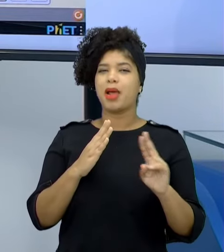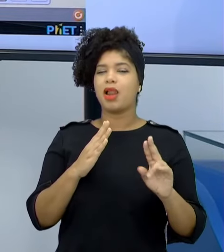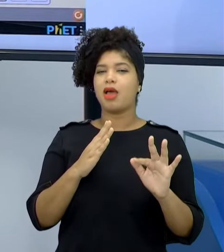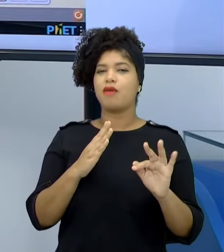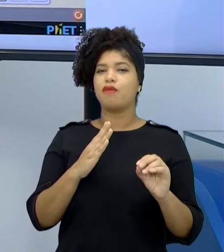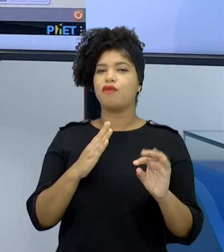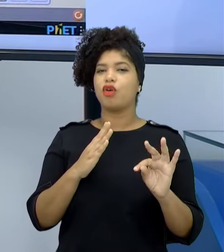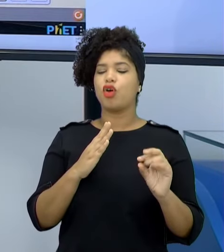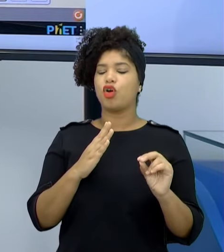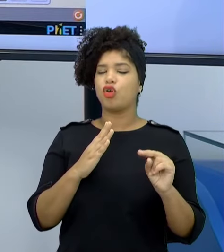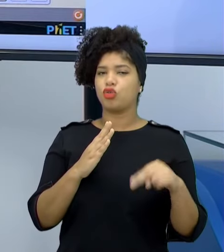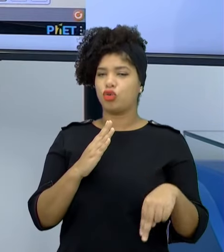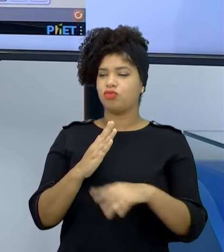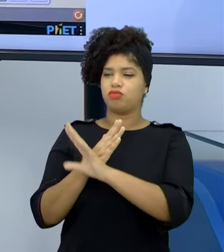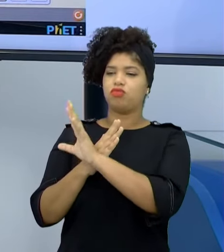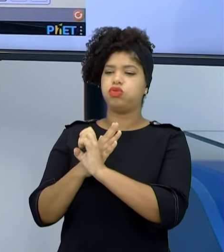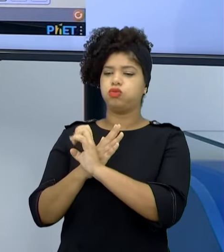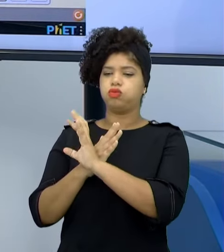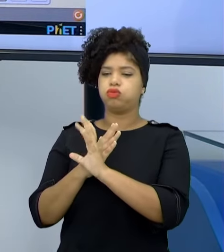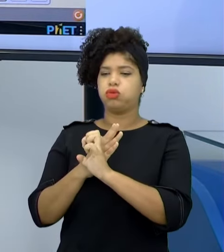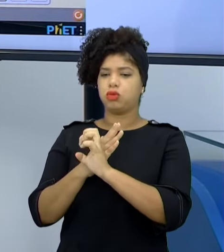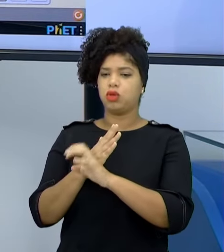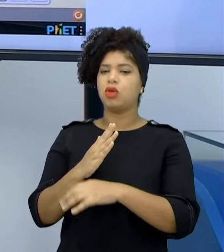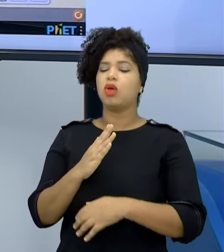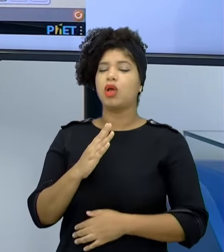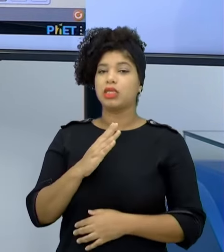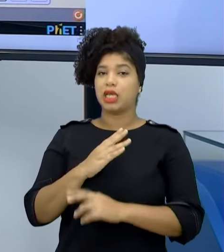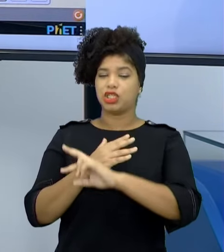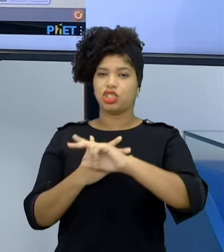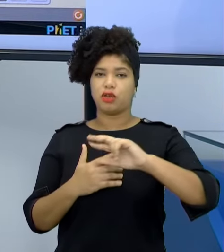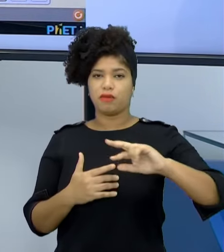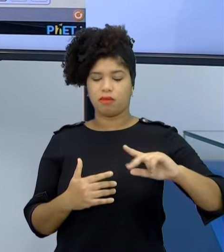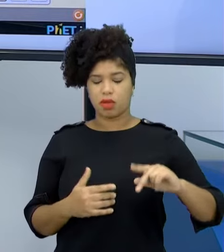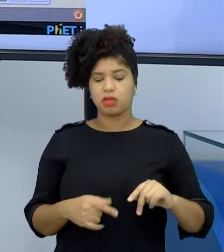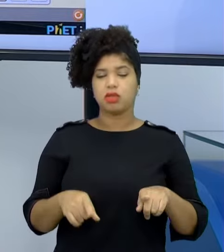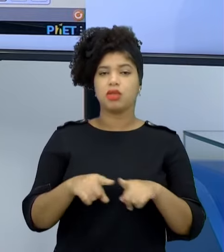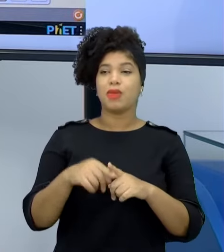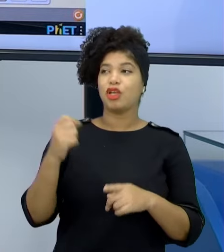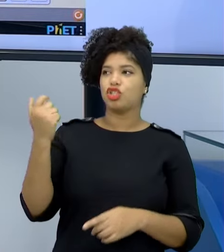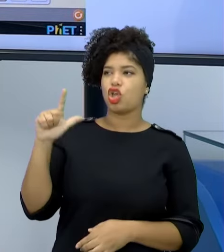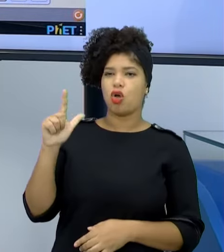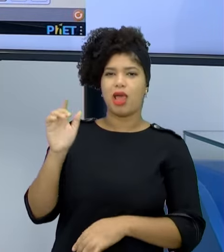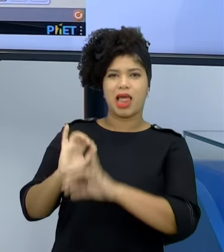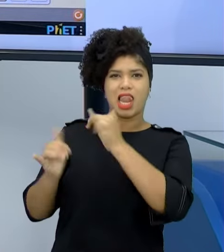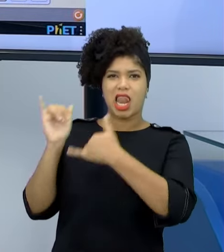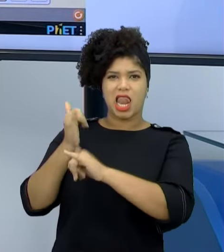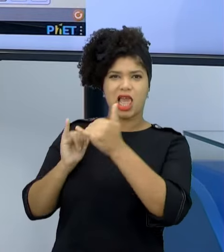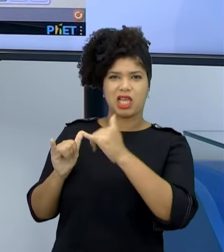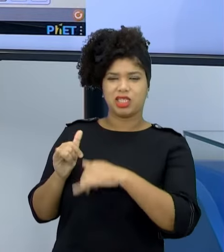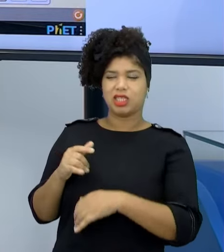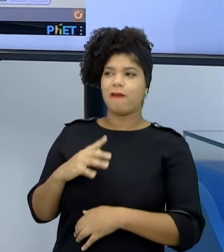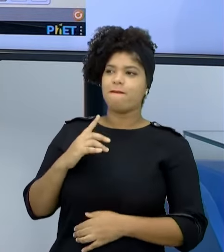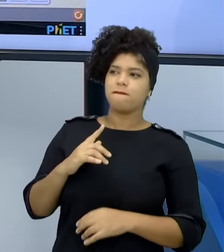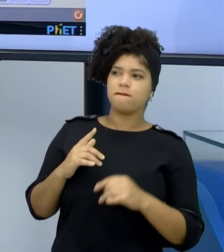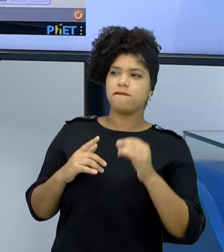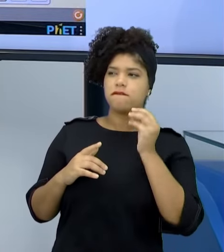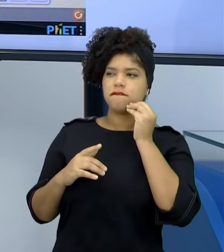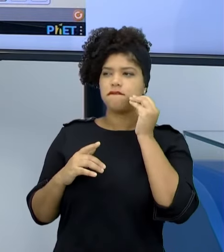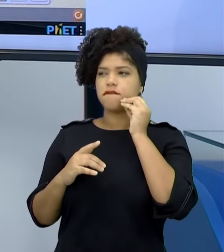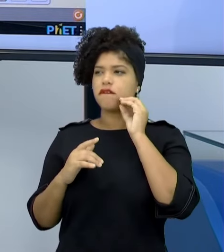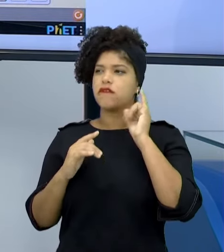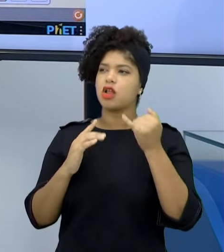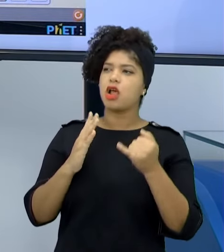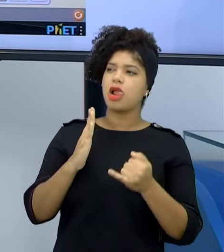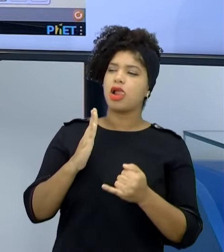raio de luz, junto com a irradiação, junto com a energia solar que eu quero absorver aqui na minha placa